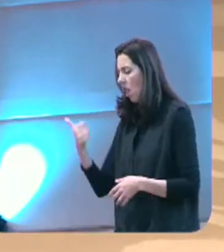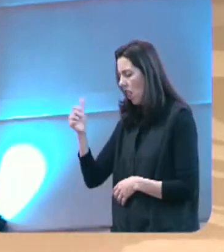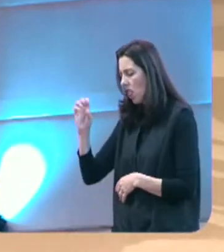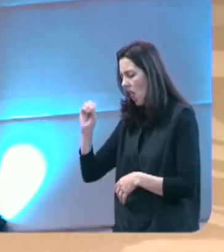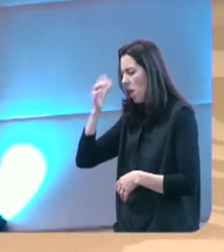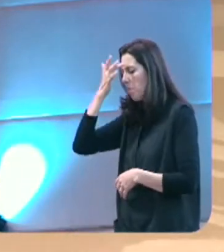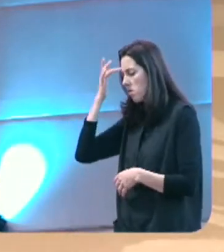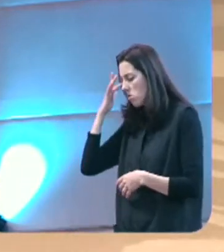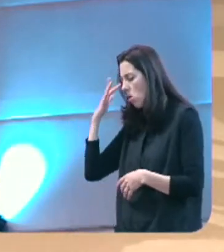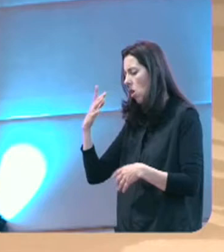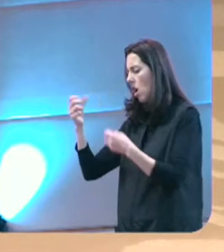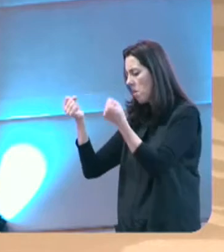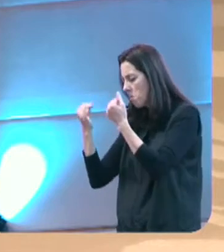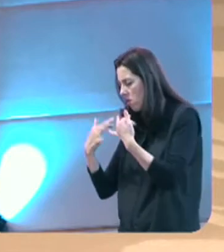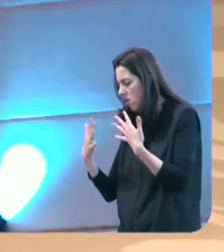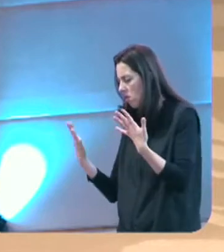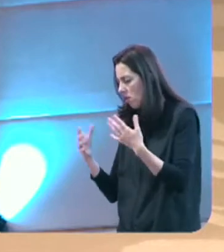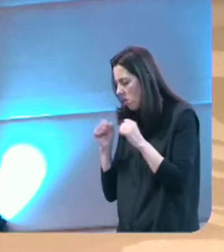foram abençoados?